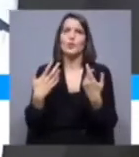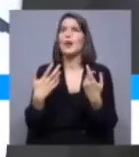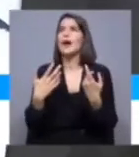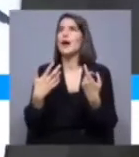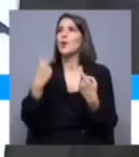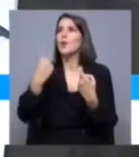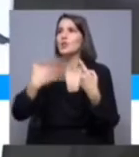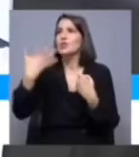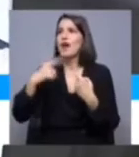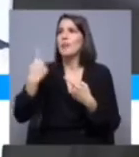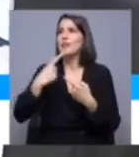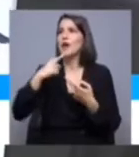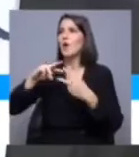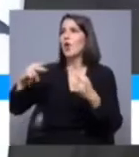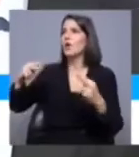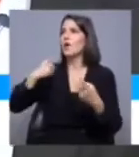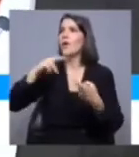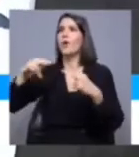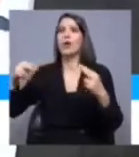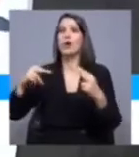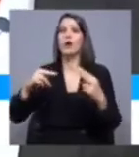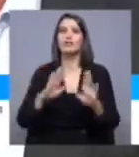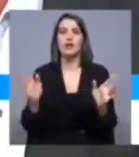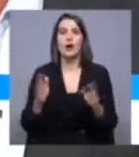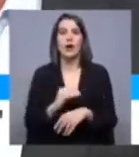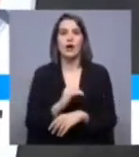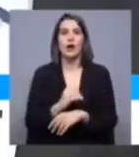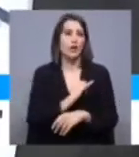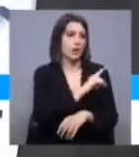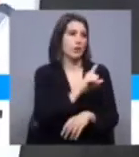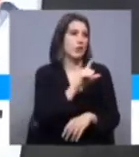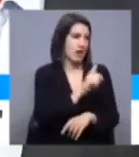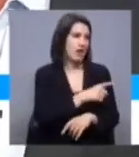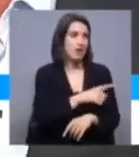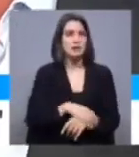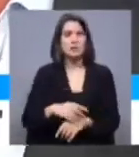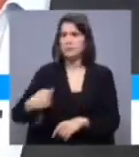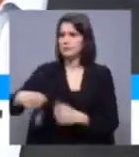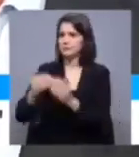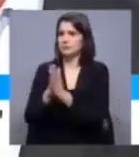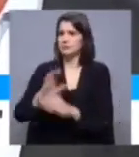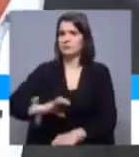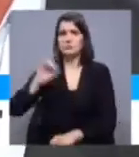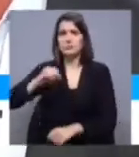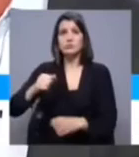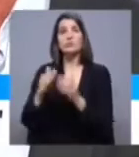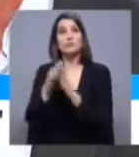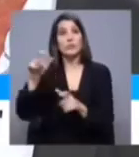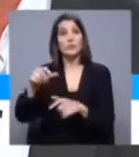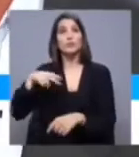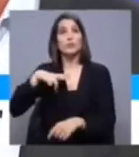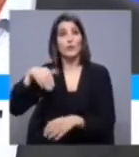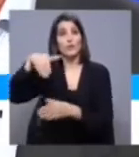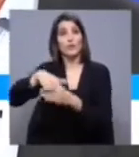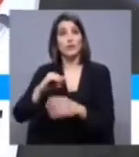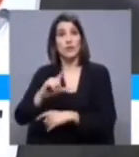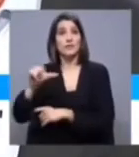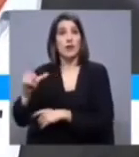dia, de uma semana, de um mês. Há porque a Iniciativa Liberal é? Somos perfeitamente confiáveis. Todos os portugueses que votaram na Iniciativa Liberal